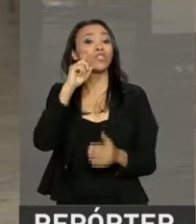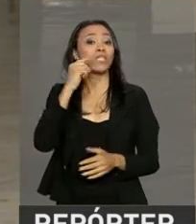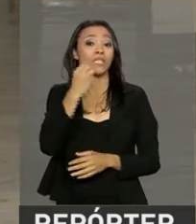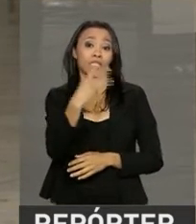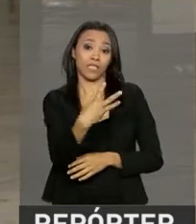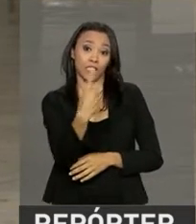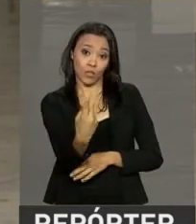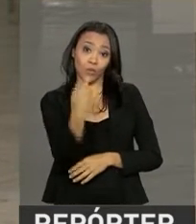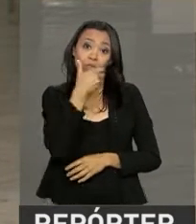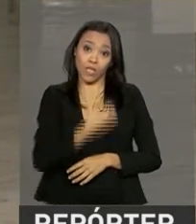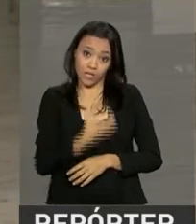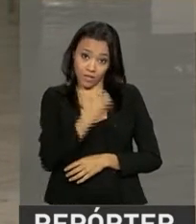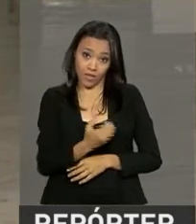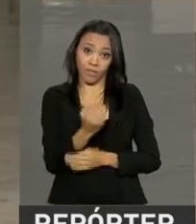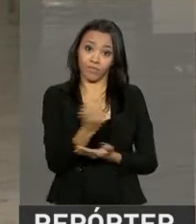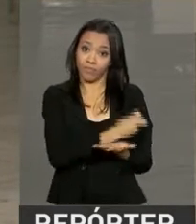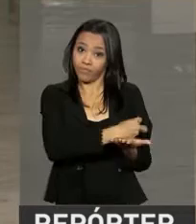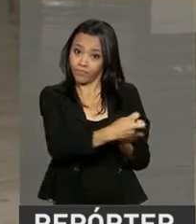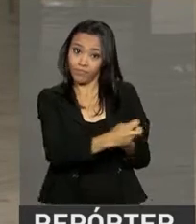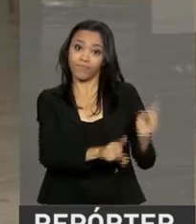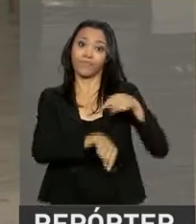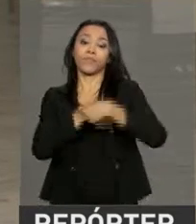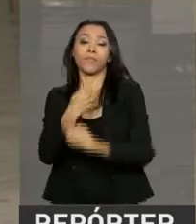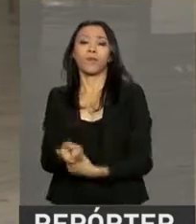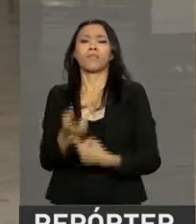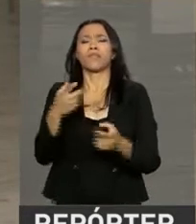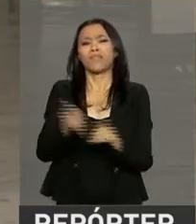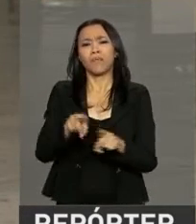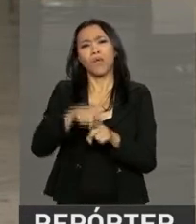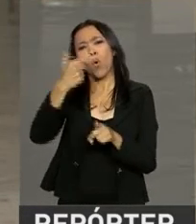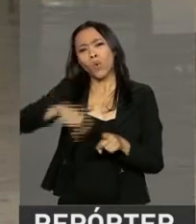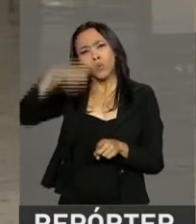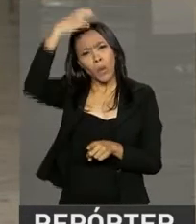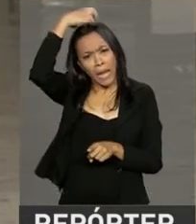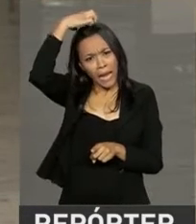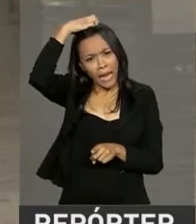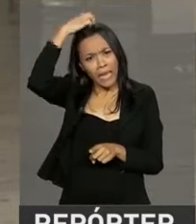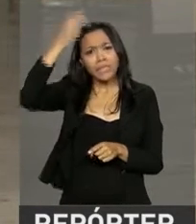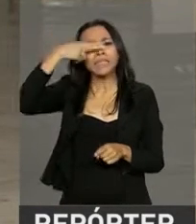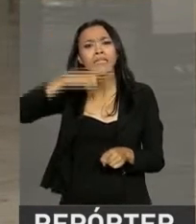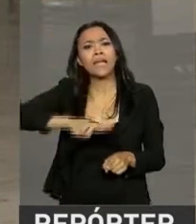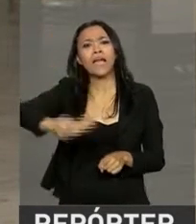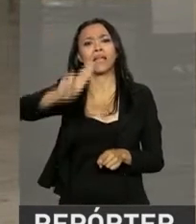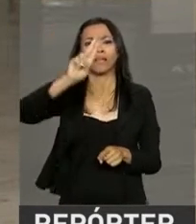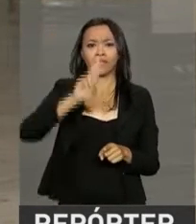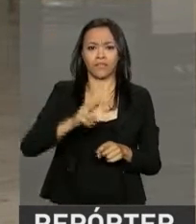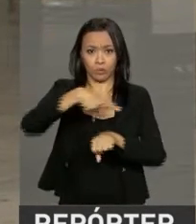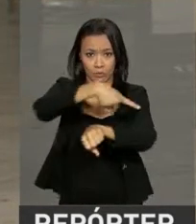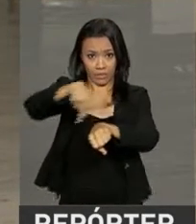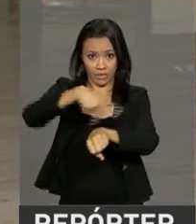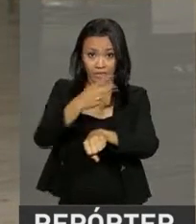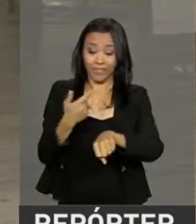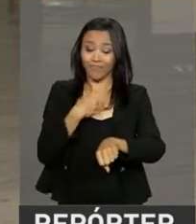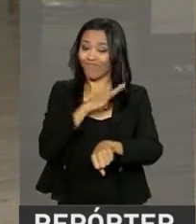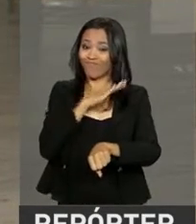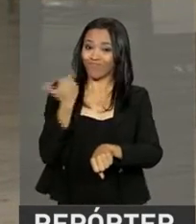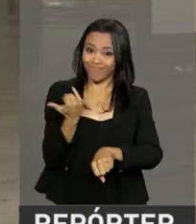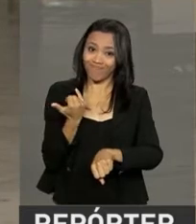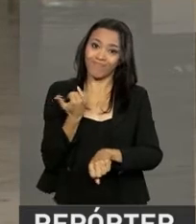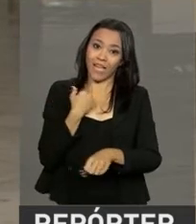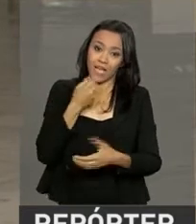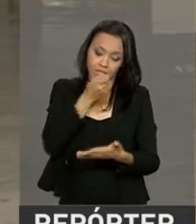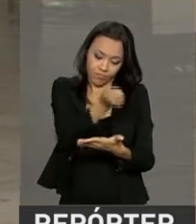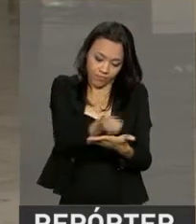governo brasileiro manifestou pesar pela morte do rei da tailândia bhumibol adulyadej em nota o ministério das relações